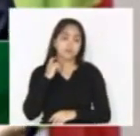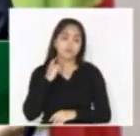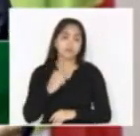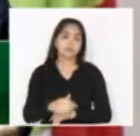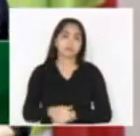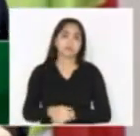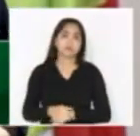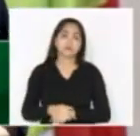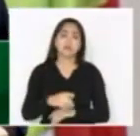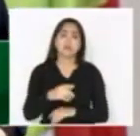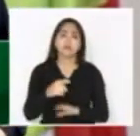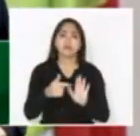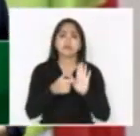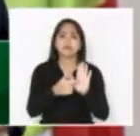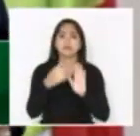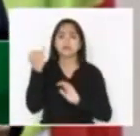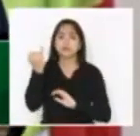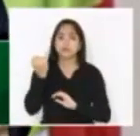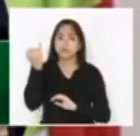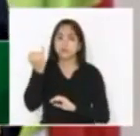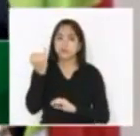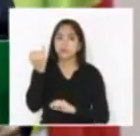a importante